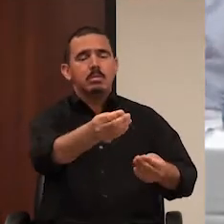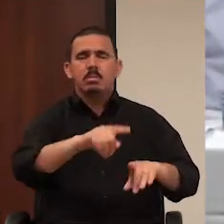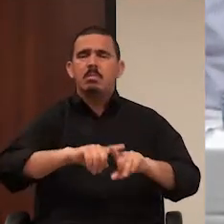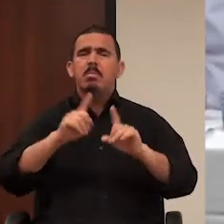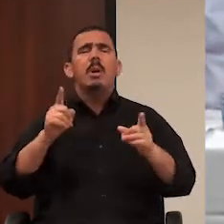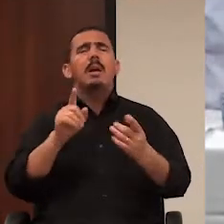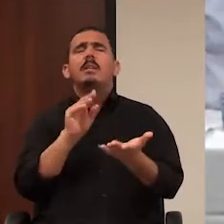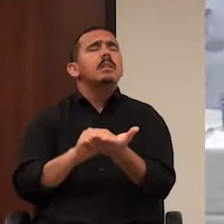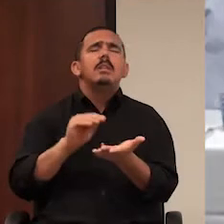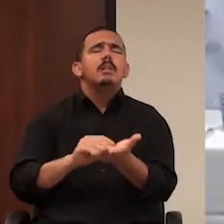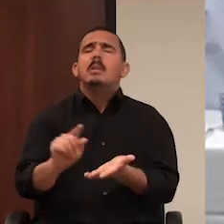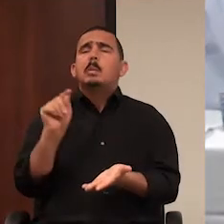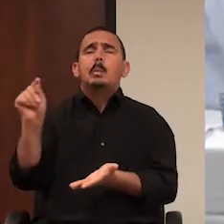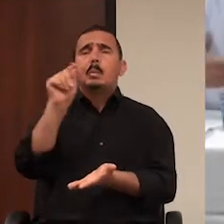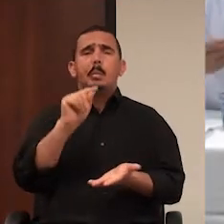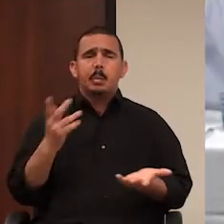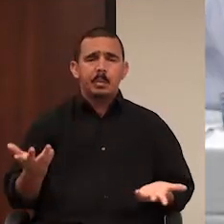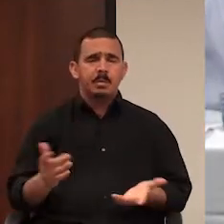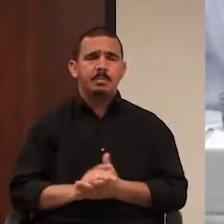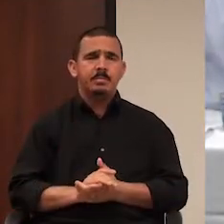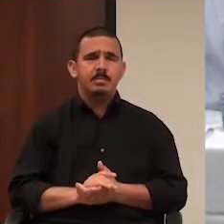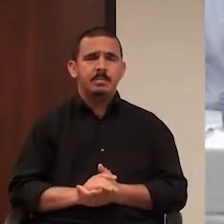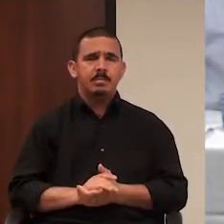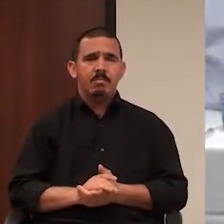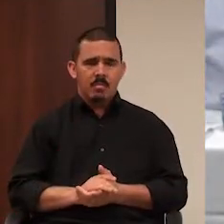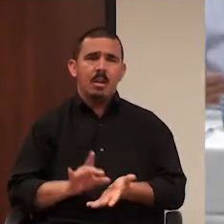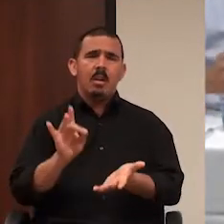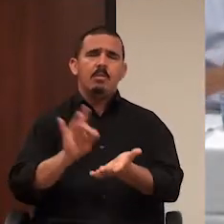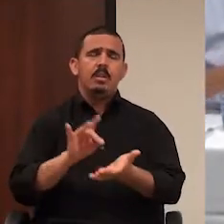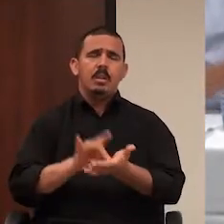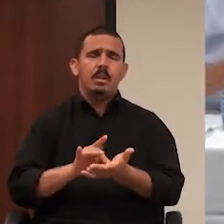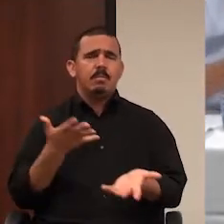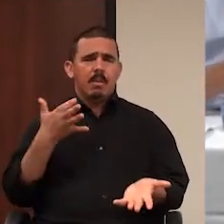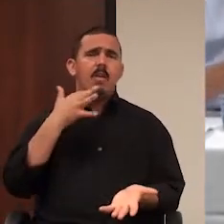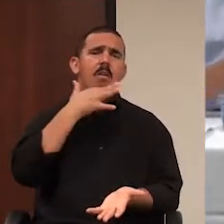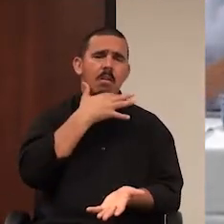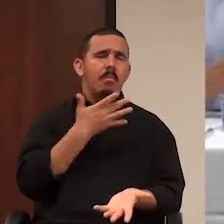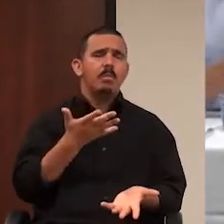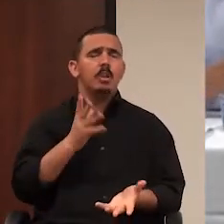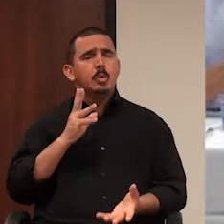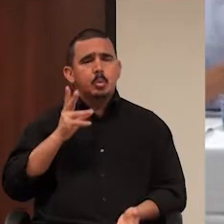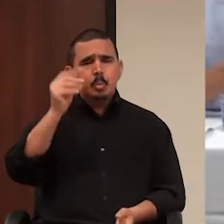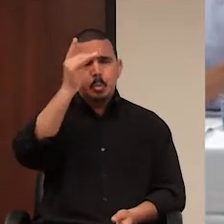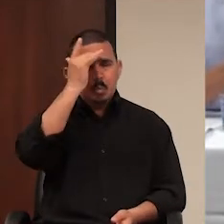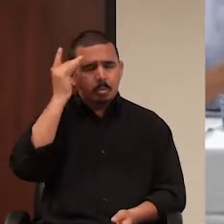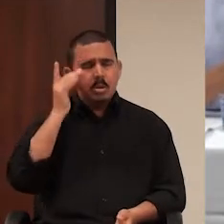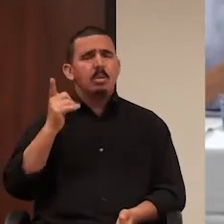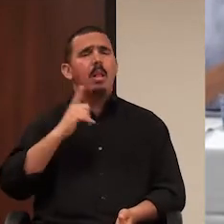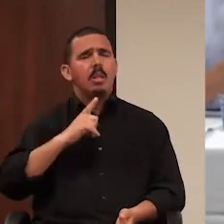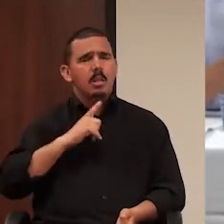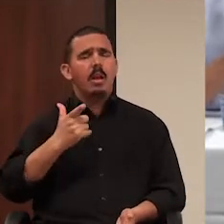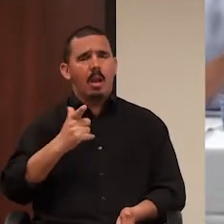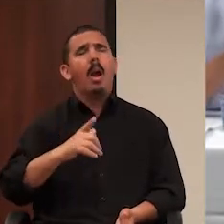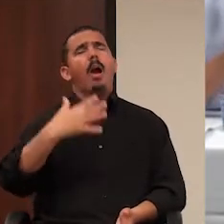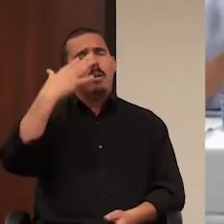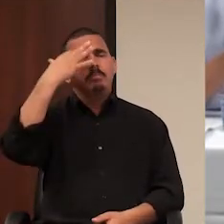gente não chega? É óbvio. E todo mundo aqui provavelmente compartilha dessa